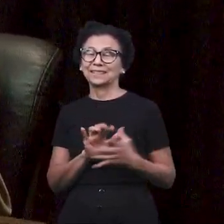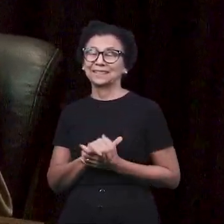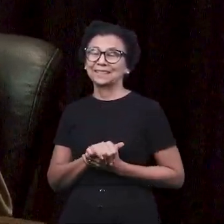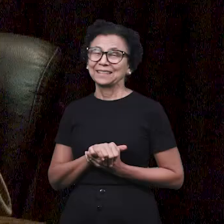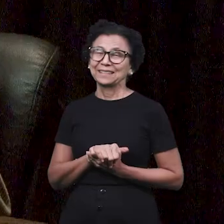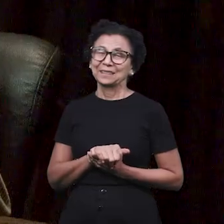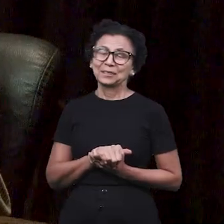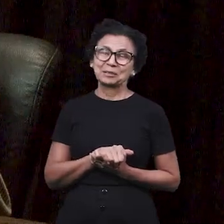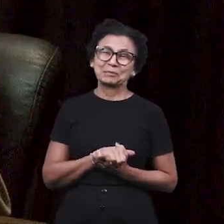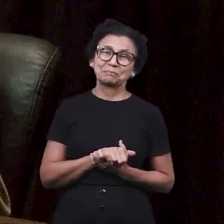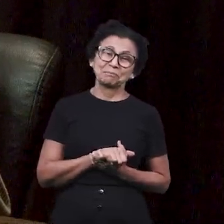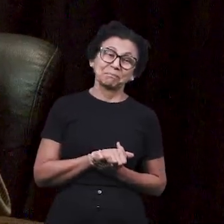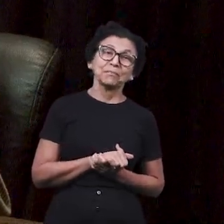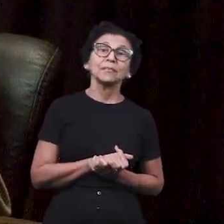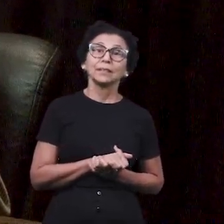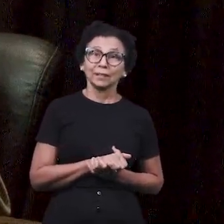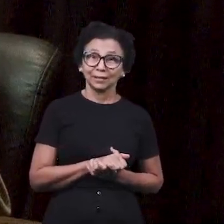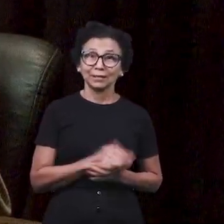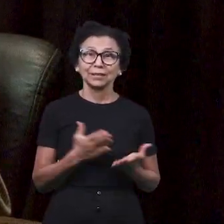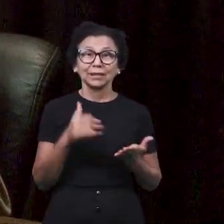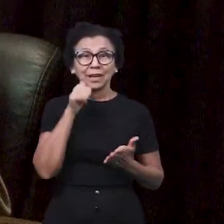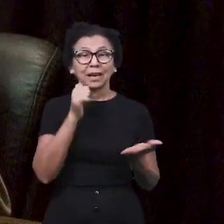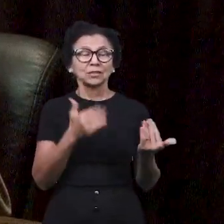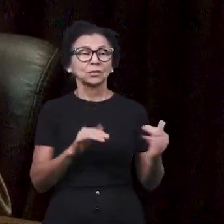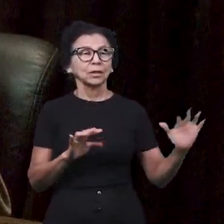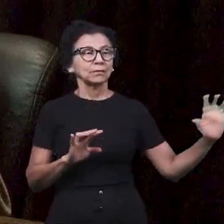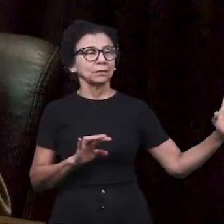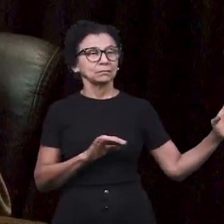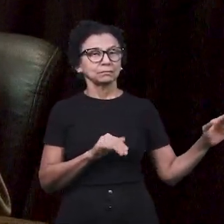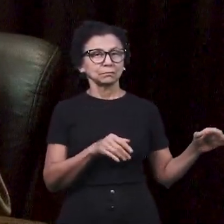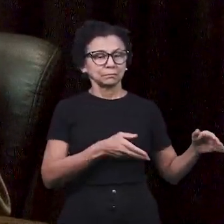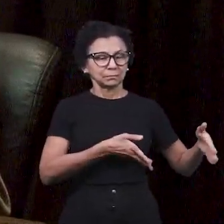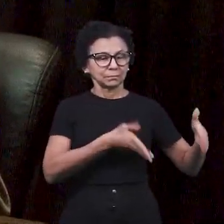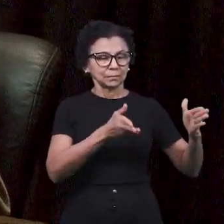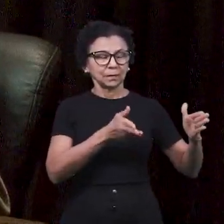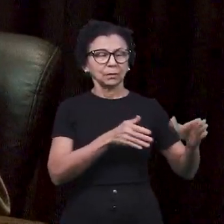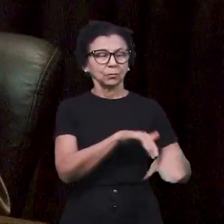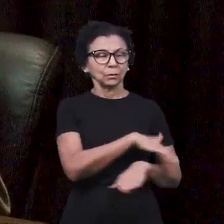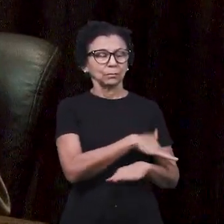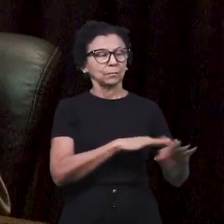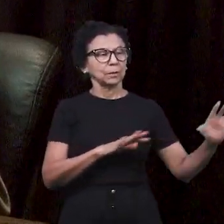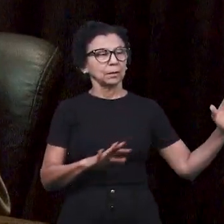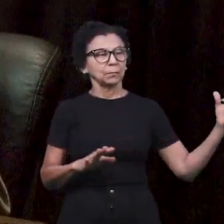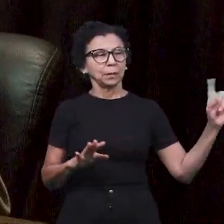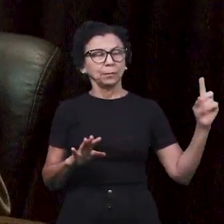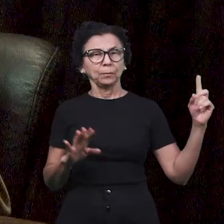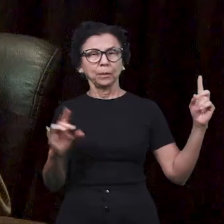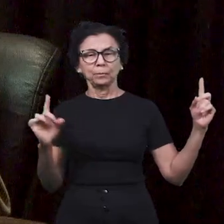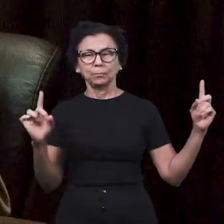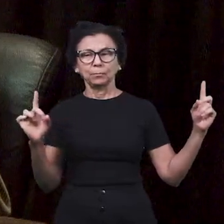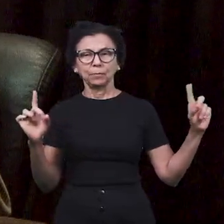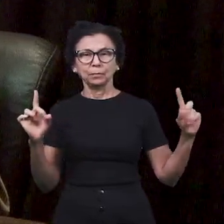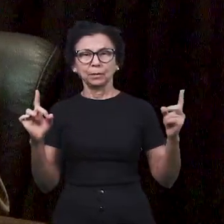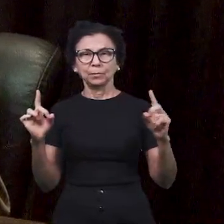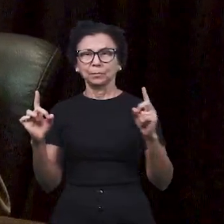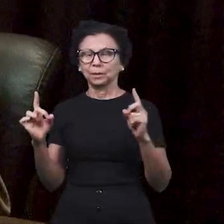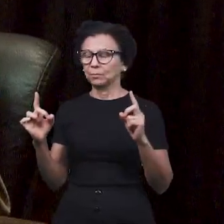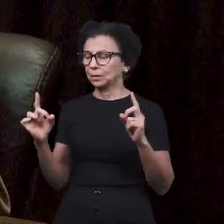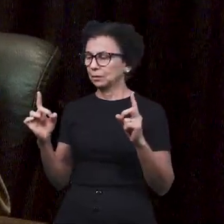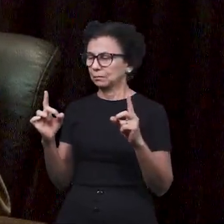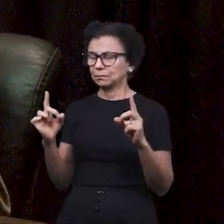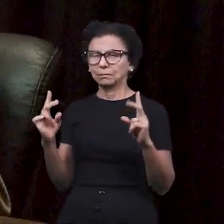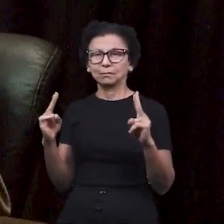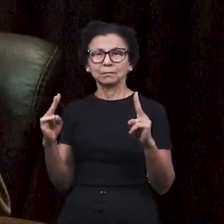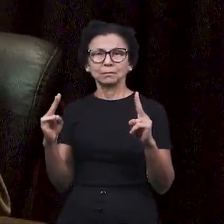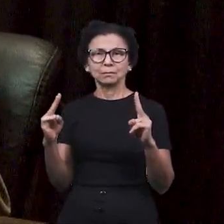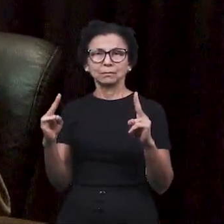o Senhor. A jovem atravessou a rua e foi em direção a ele. Ele foi em direção à